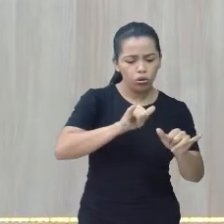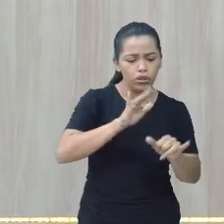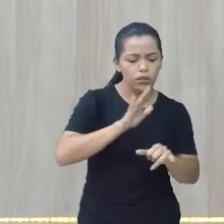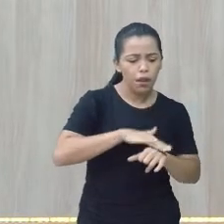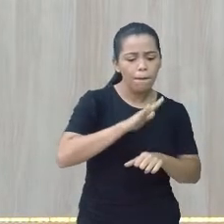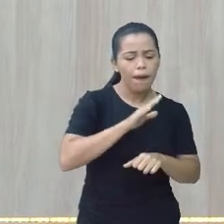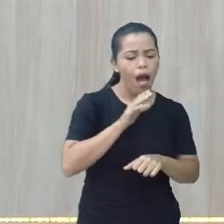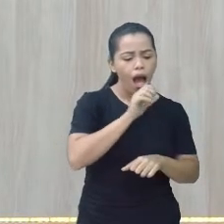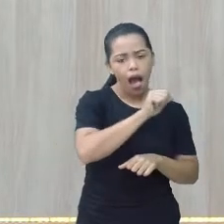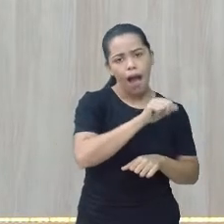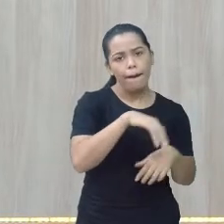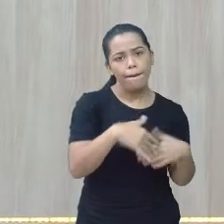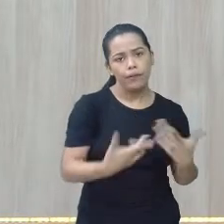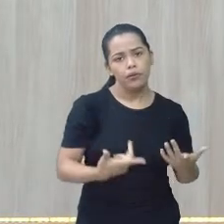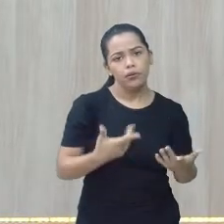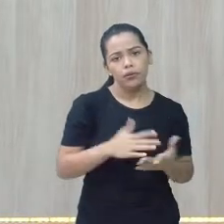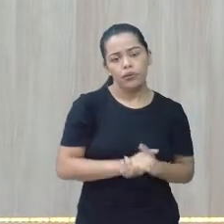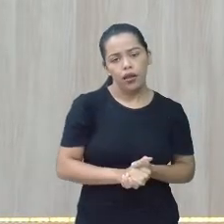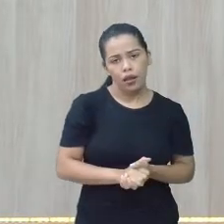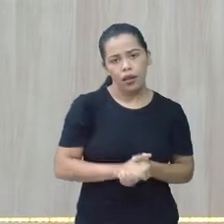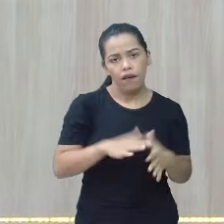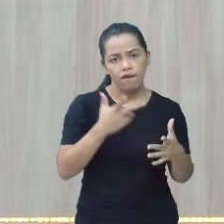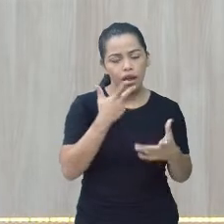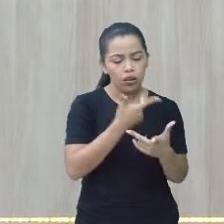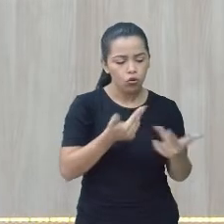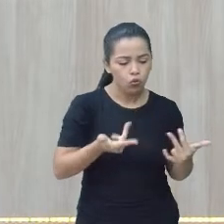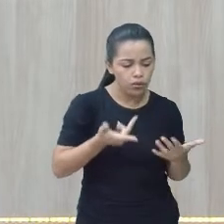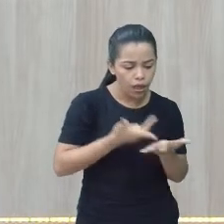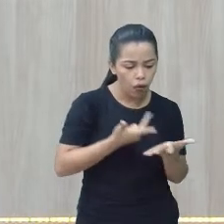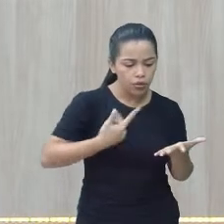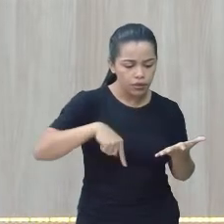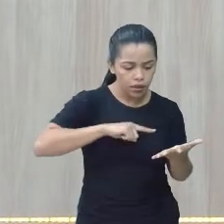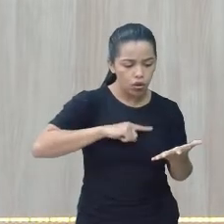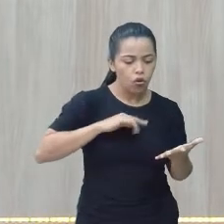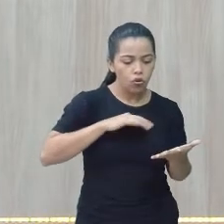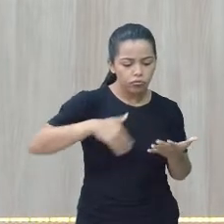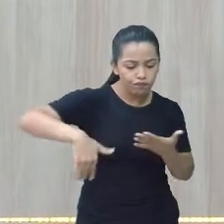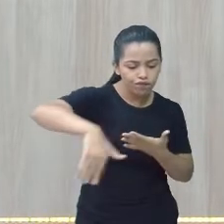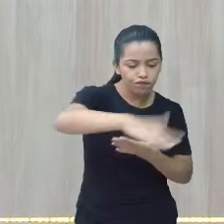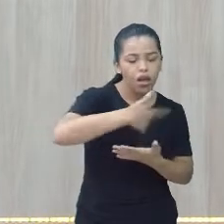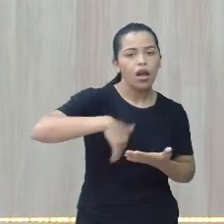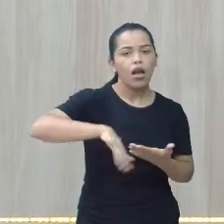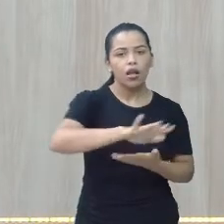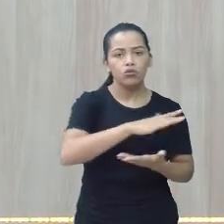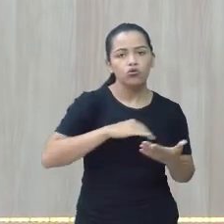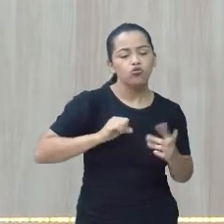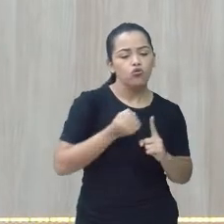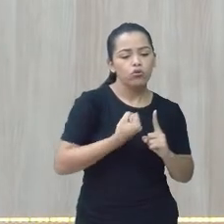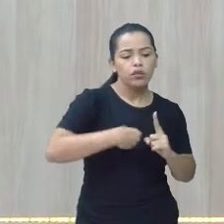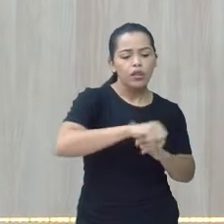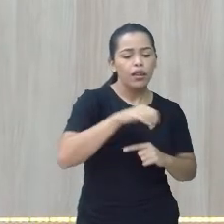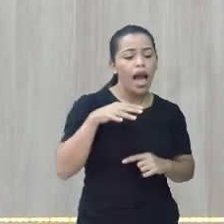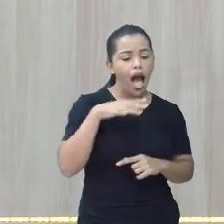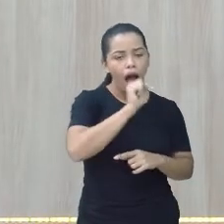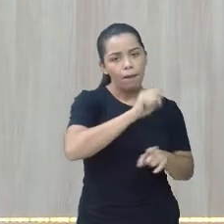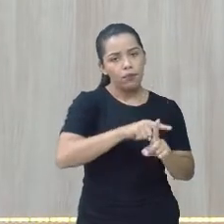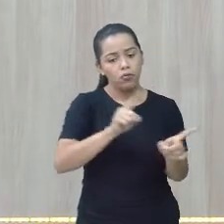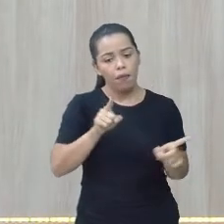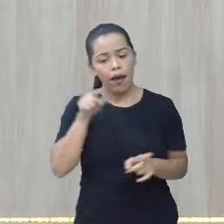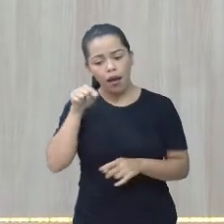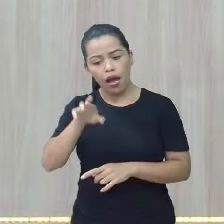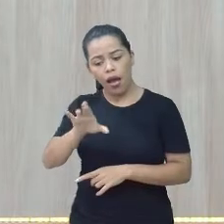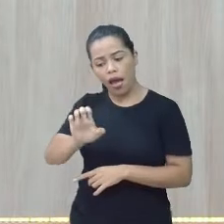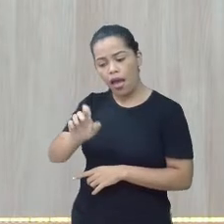fala das coisas que estão acontecendo ao nosso redor de forma imediata. A reportagem, ela é um pouquinho diferente. Ela vai